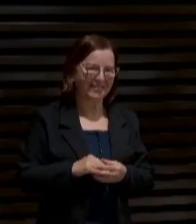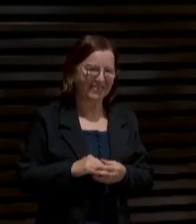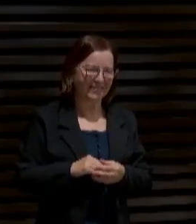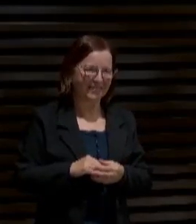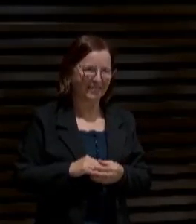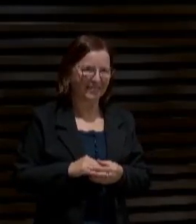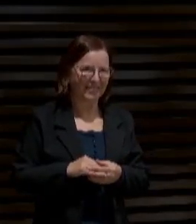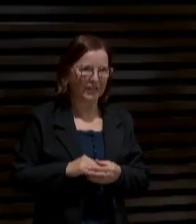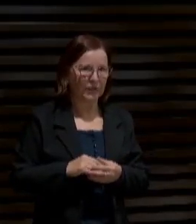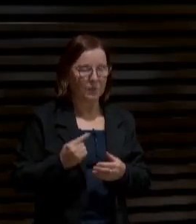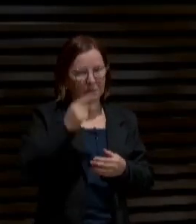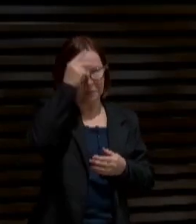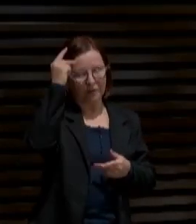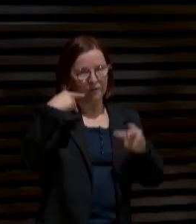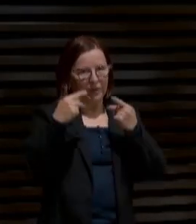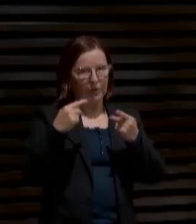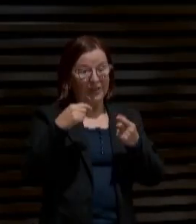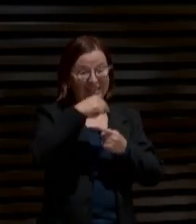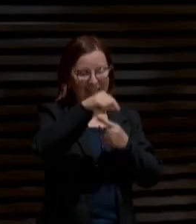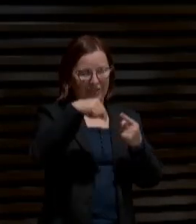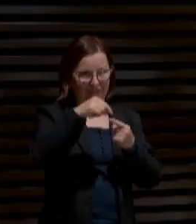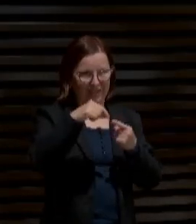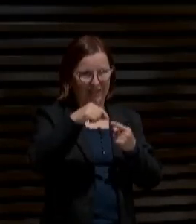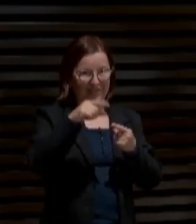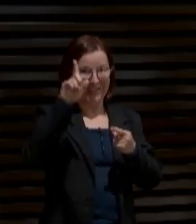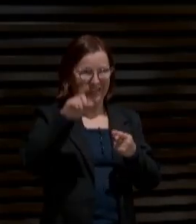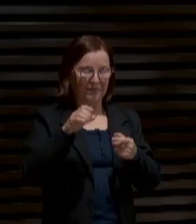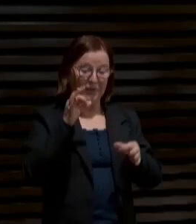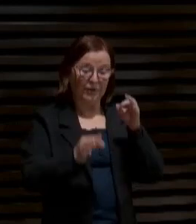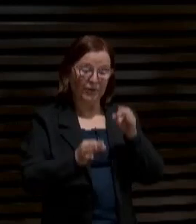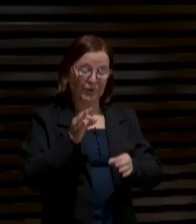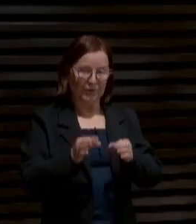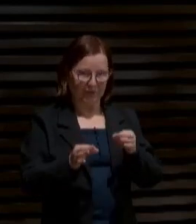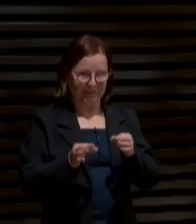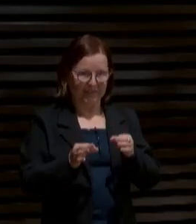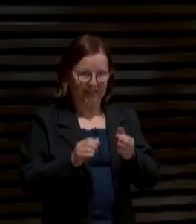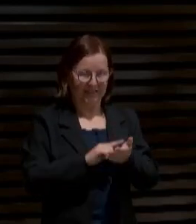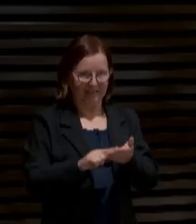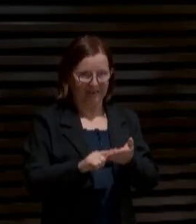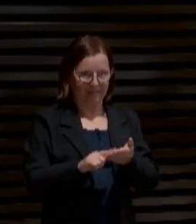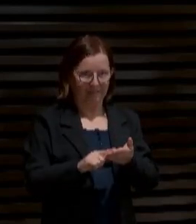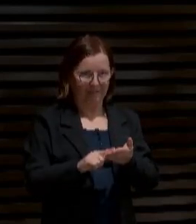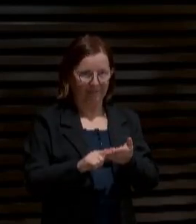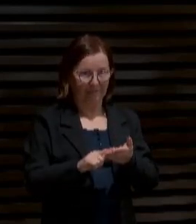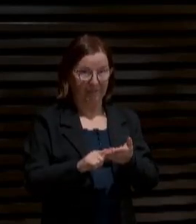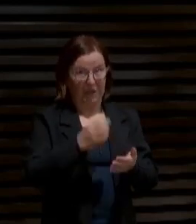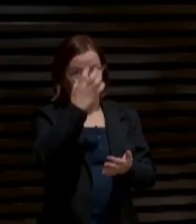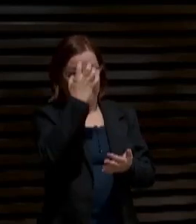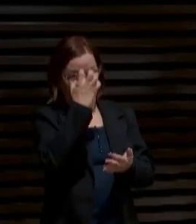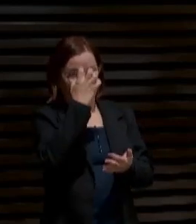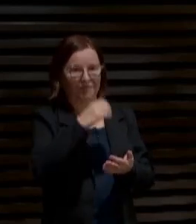se alguém já disse que a Santificação é a justificação sendo levada a séria